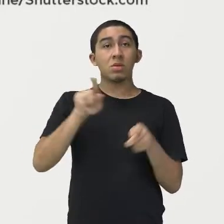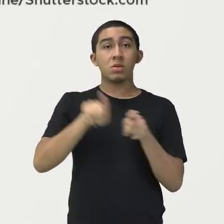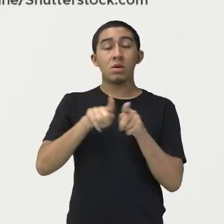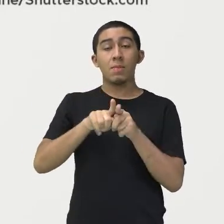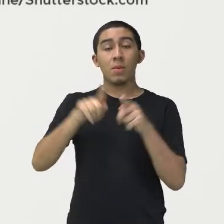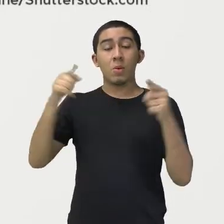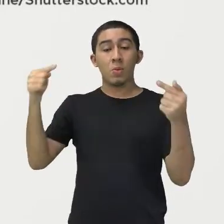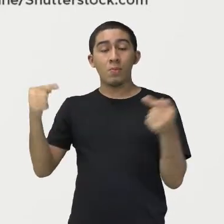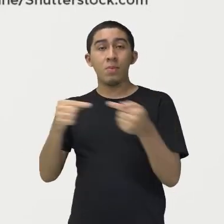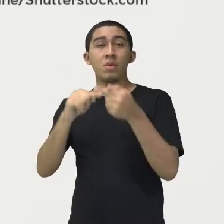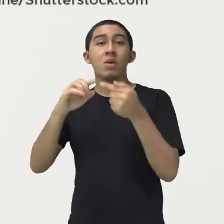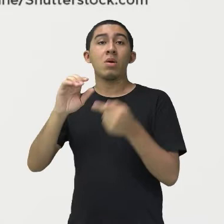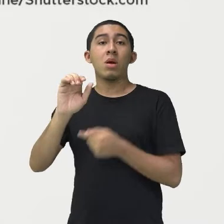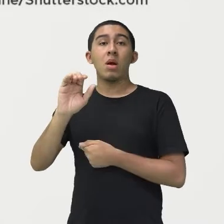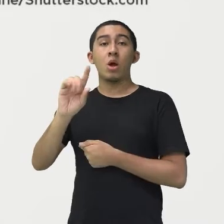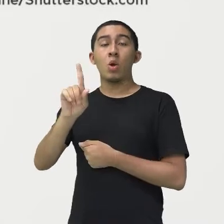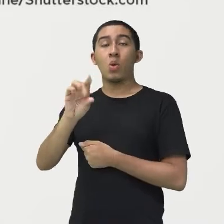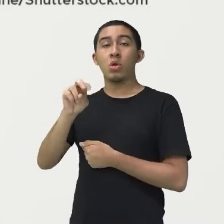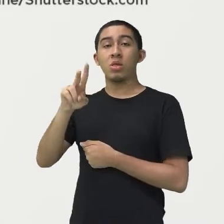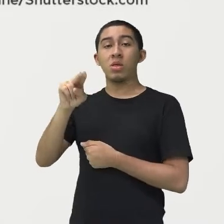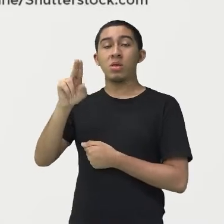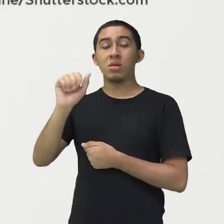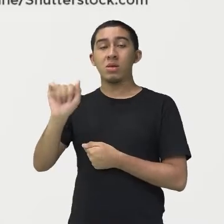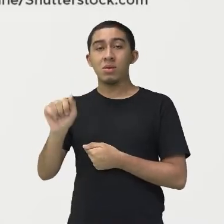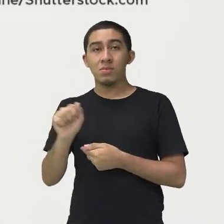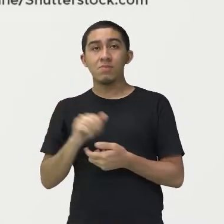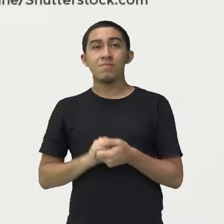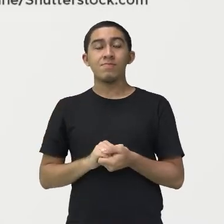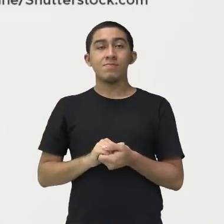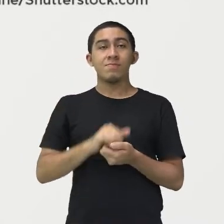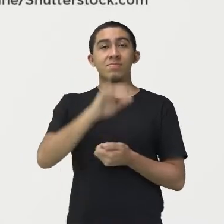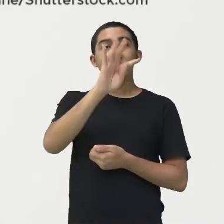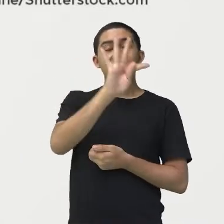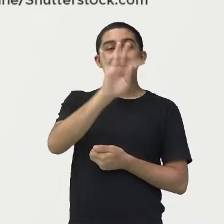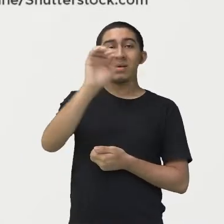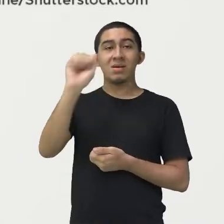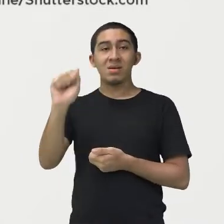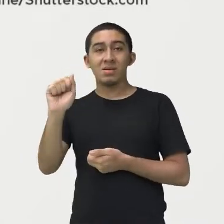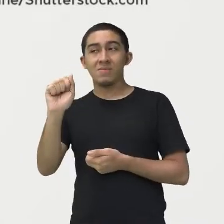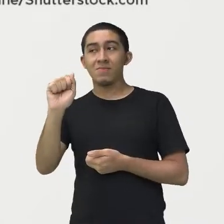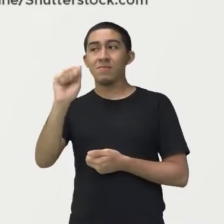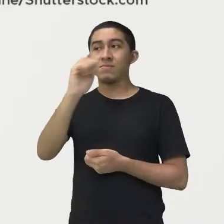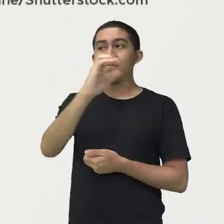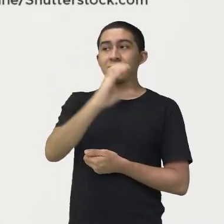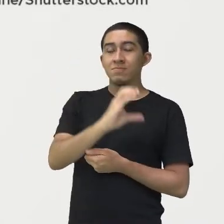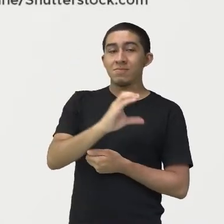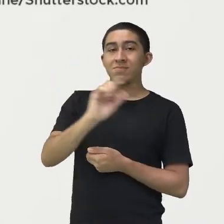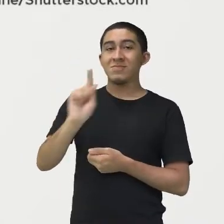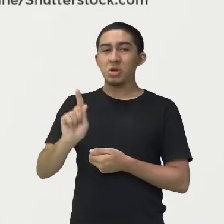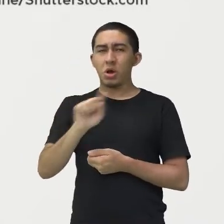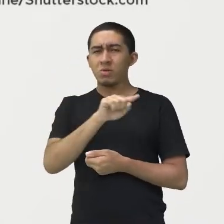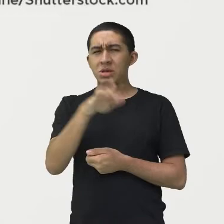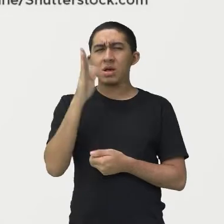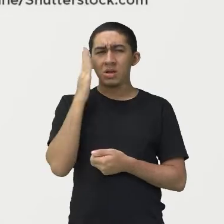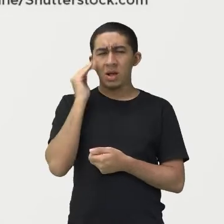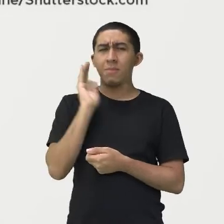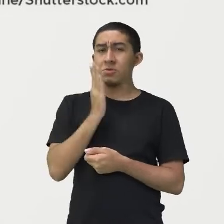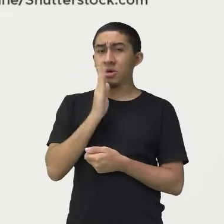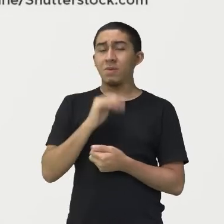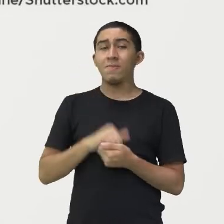ficar com a guanina. Timina, adenina, citosina, guanina. Vocês já viram isso,